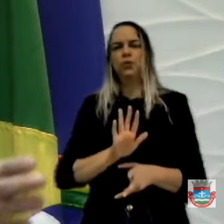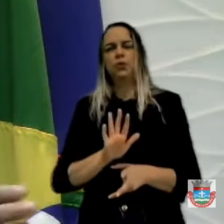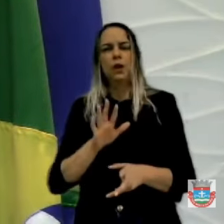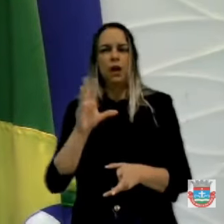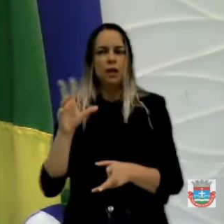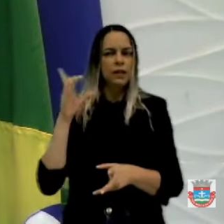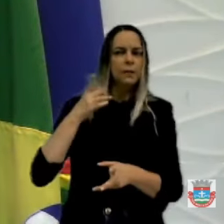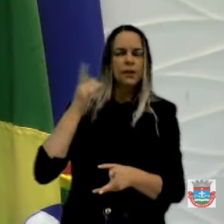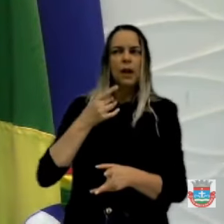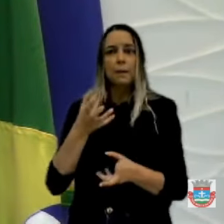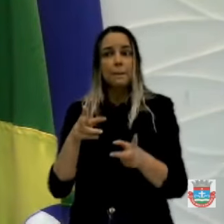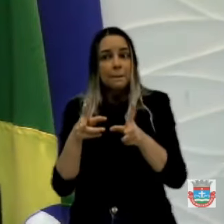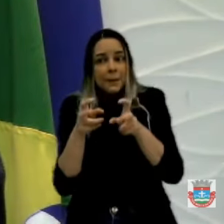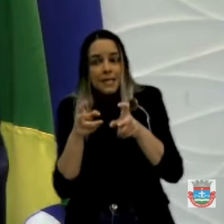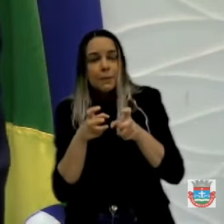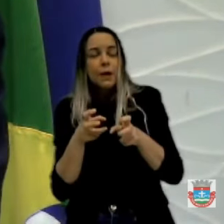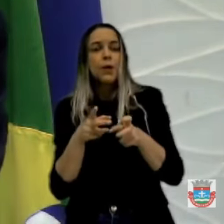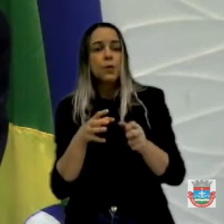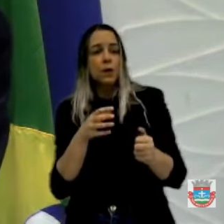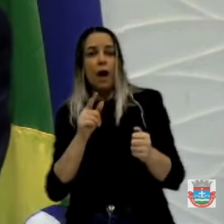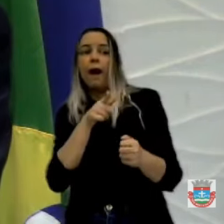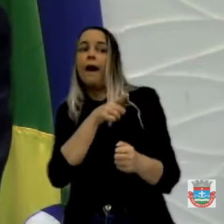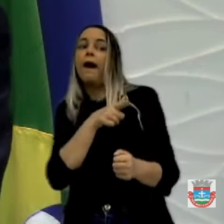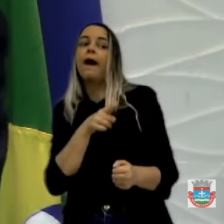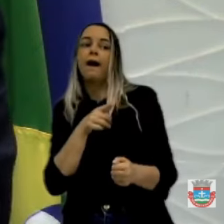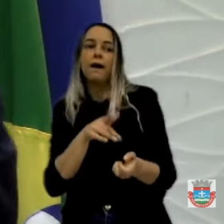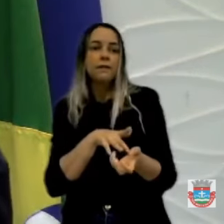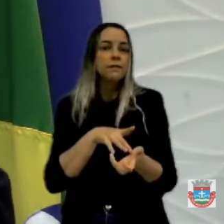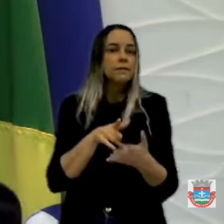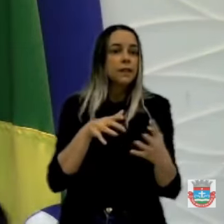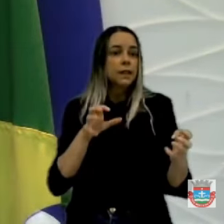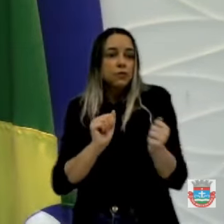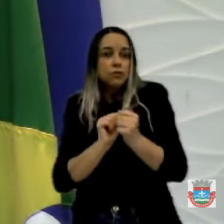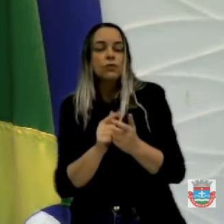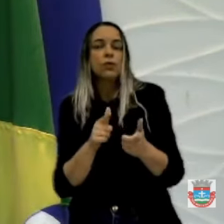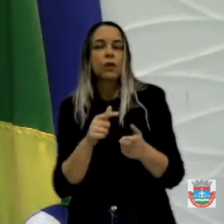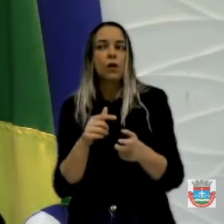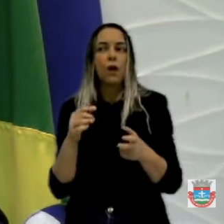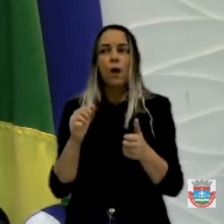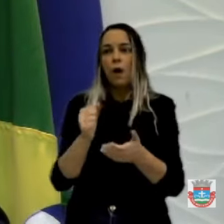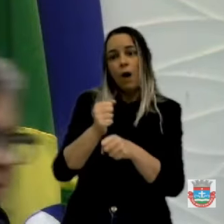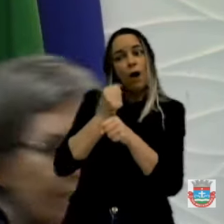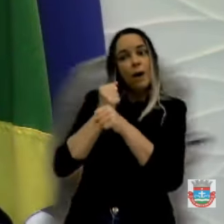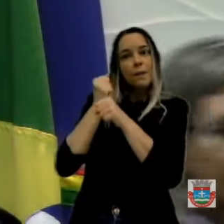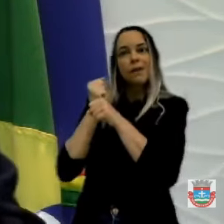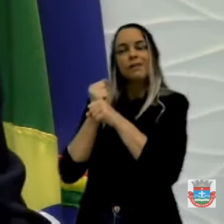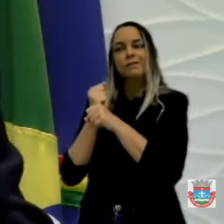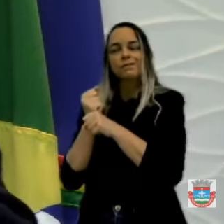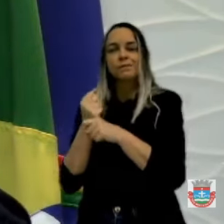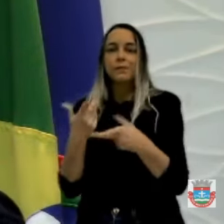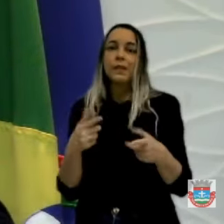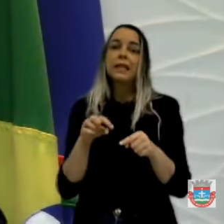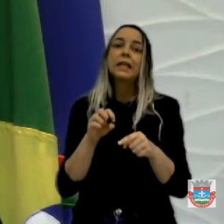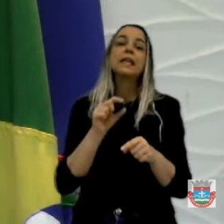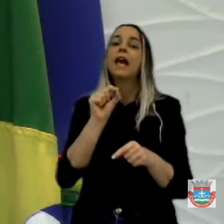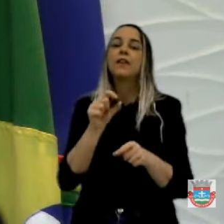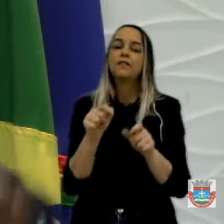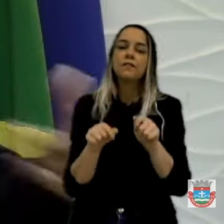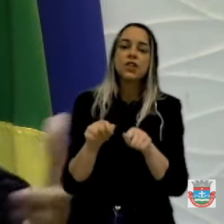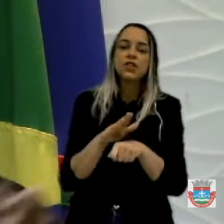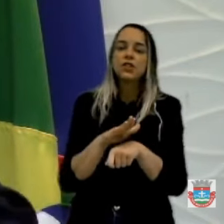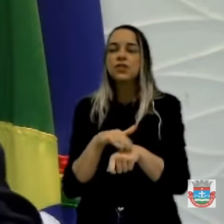estava querendo pegar carona, se beneficiar de uma obra que foi o prefeito Alexandre